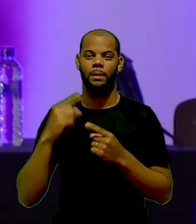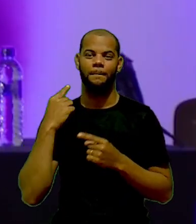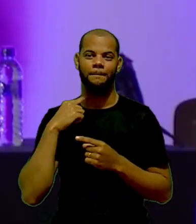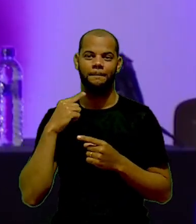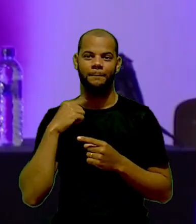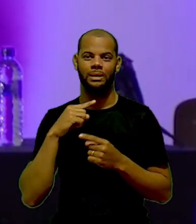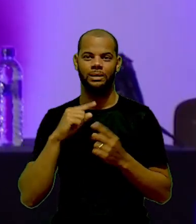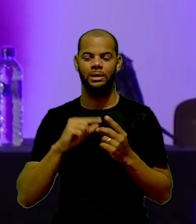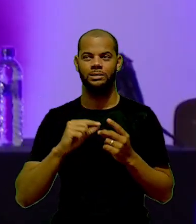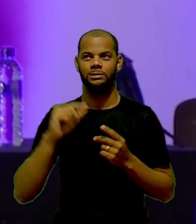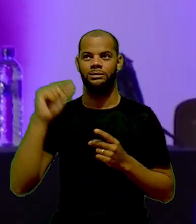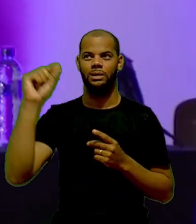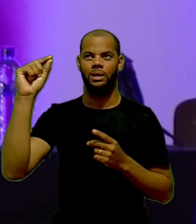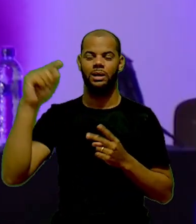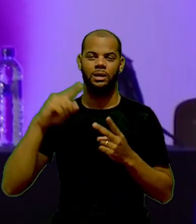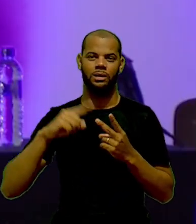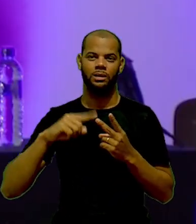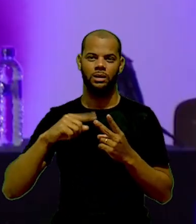até o Nordeste brasileiro.